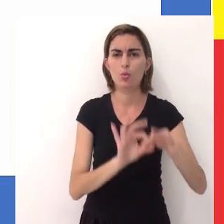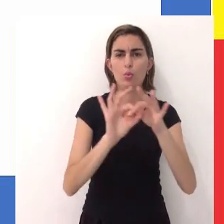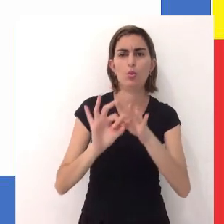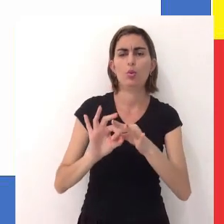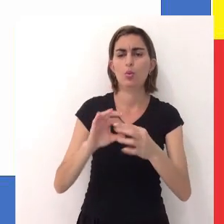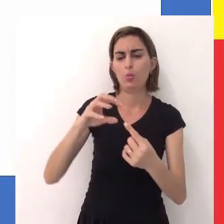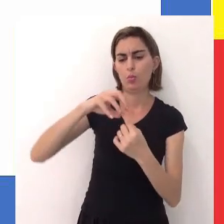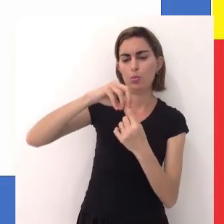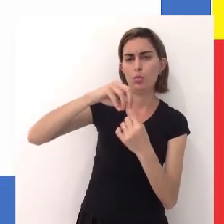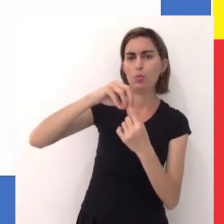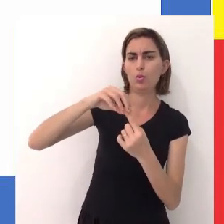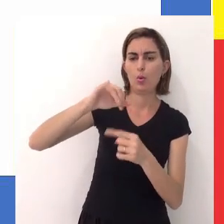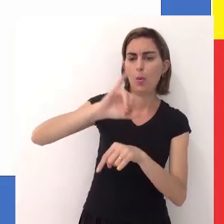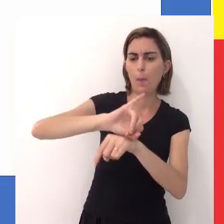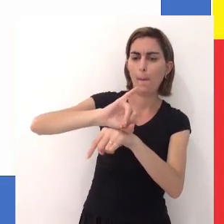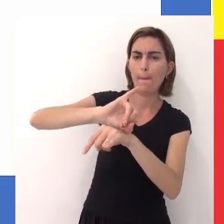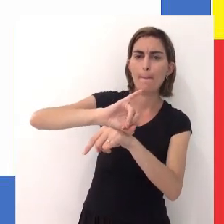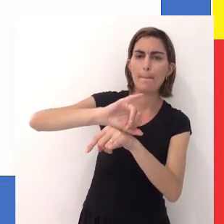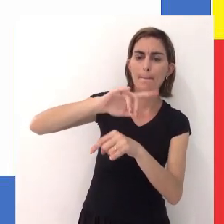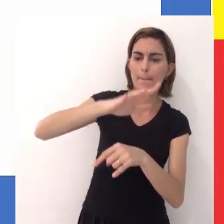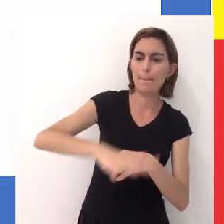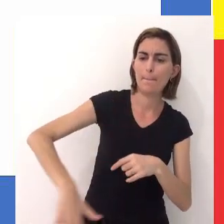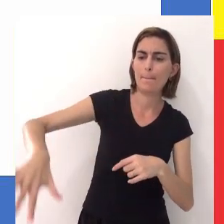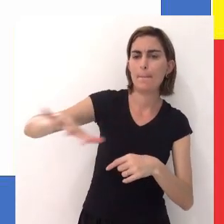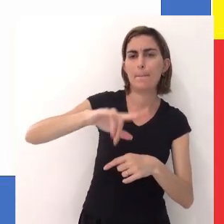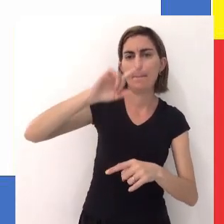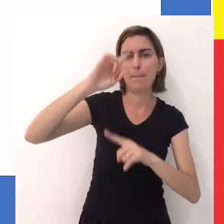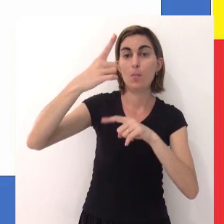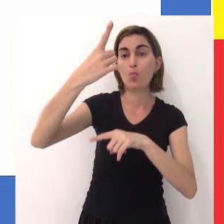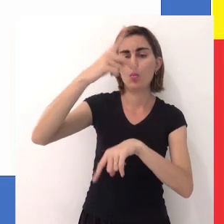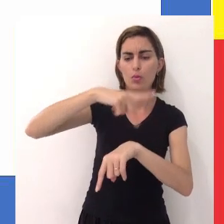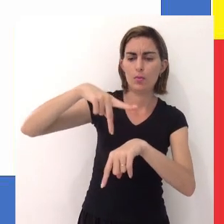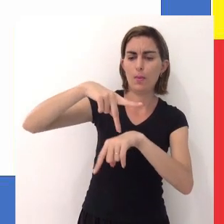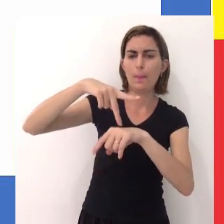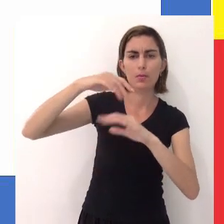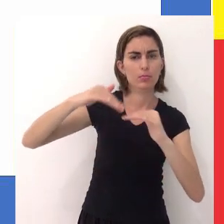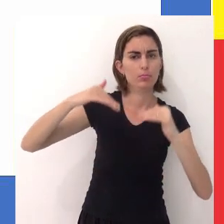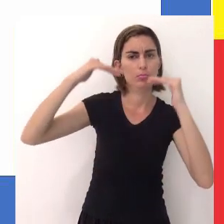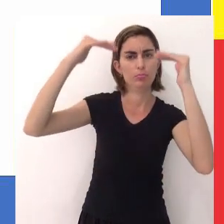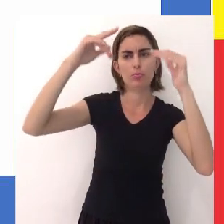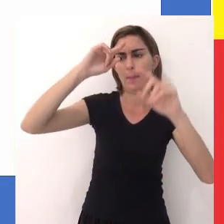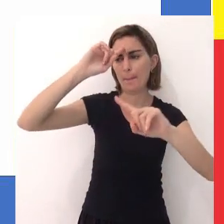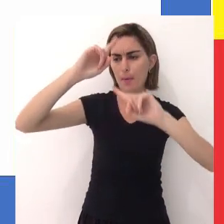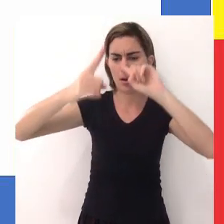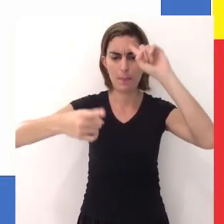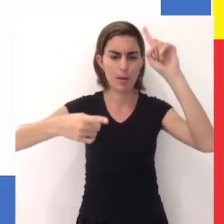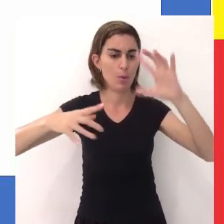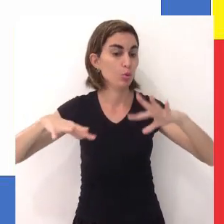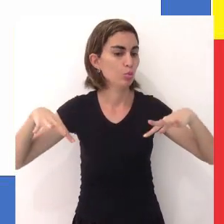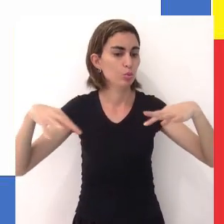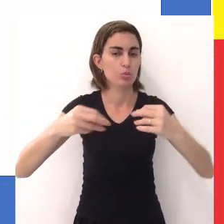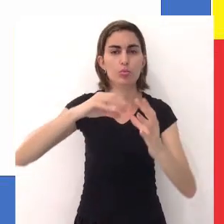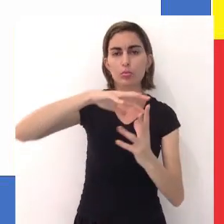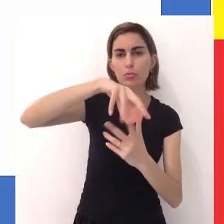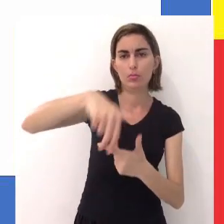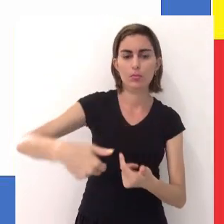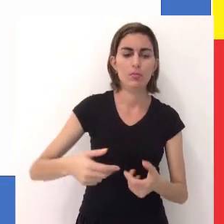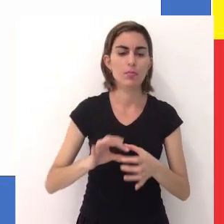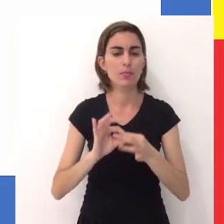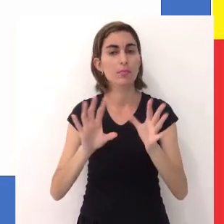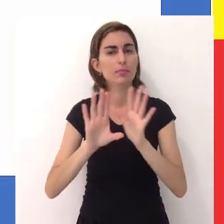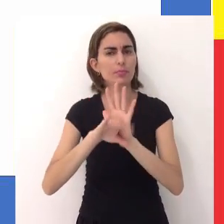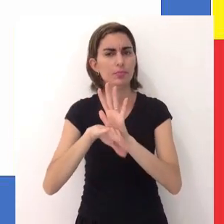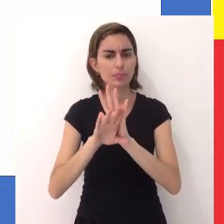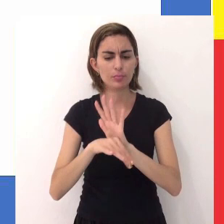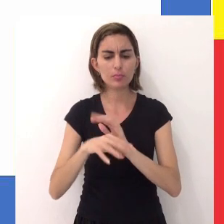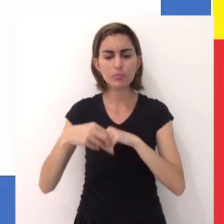de um único polo, tá? De um único país, uma única potência dominar todo o ambiente. Deixei um